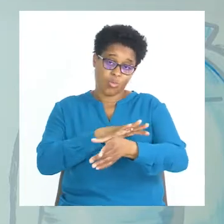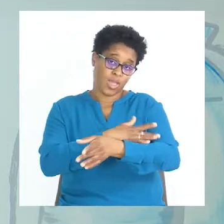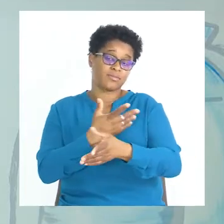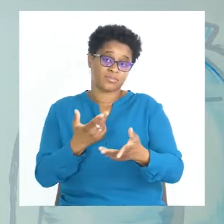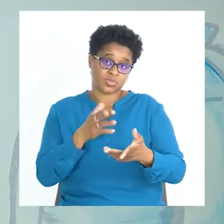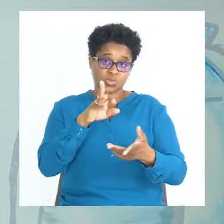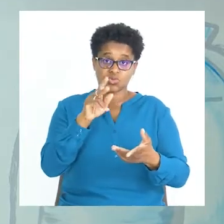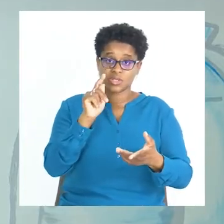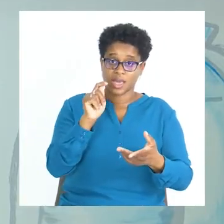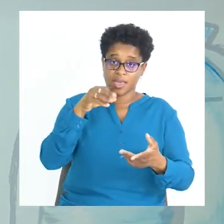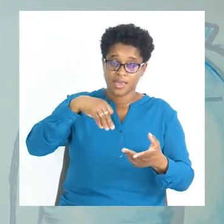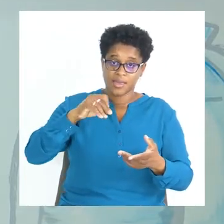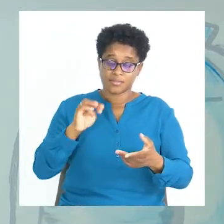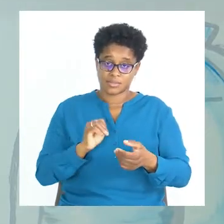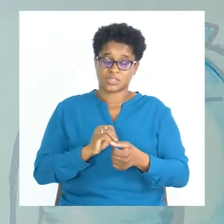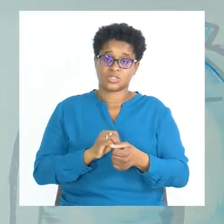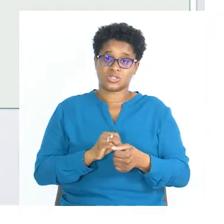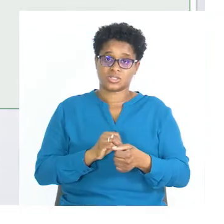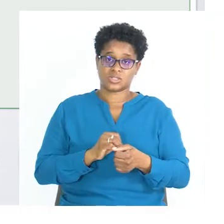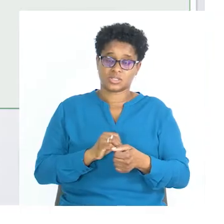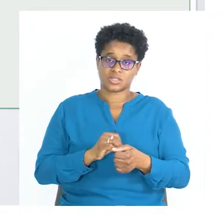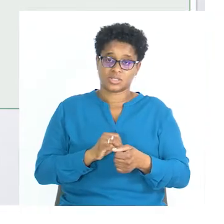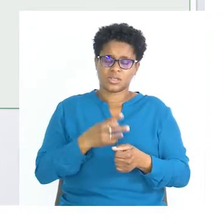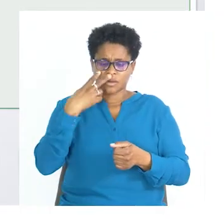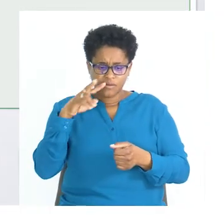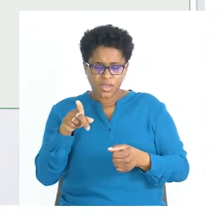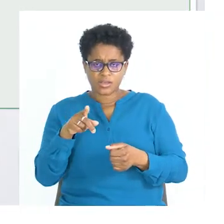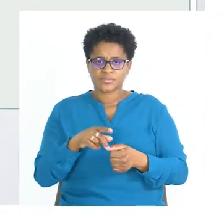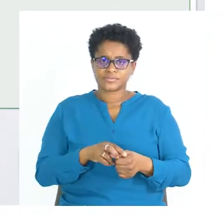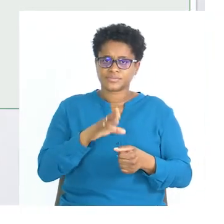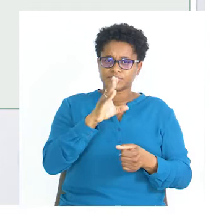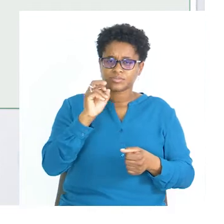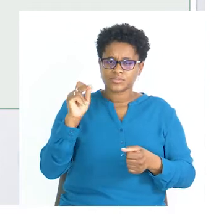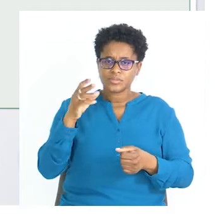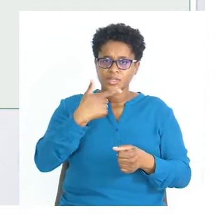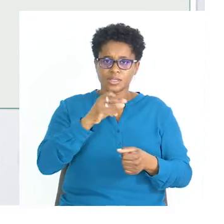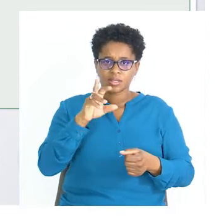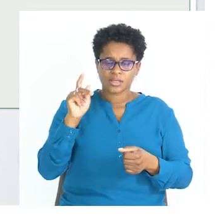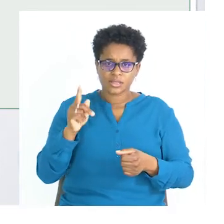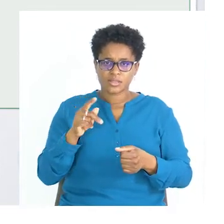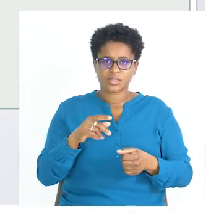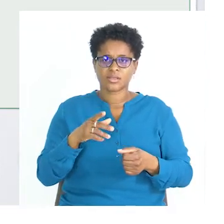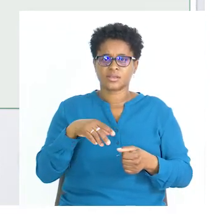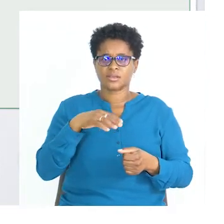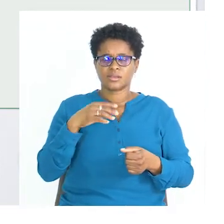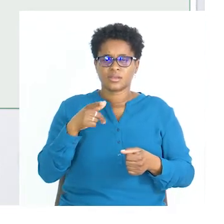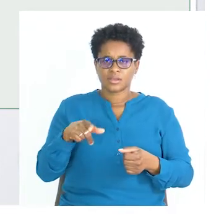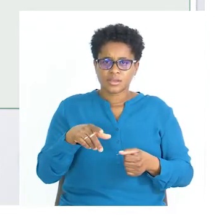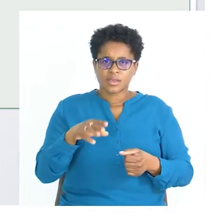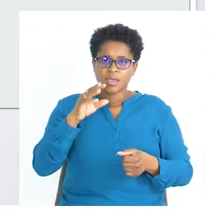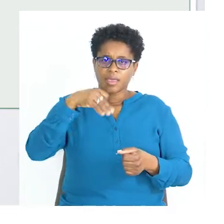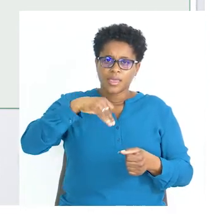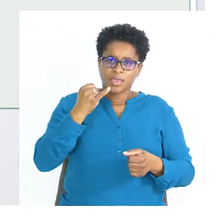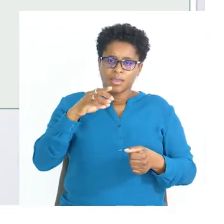rappers. Repara aqui. O João amava Teresa, que amava Pedro, que amava Maria, que